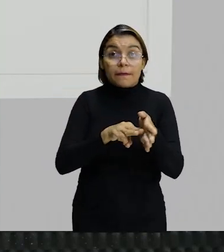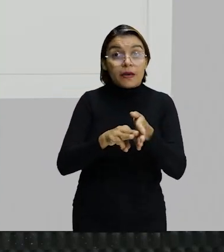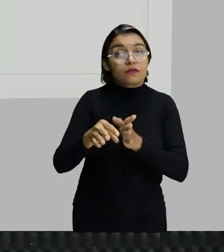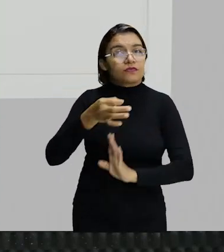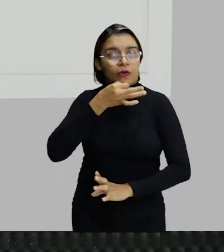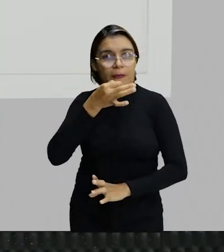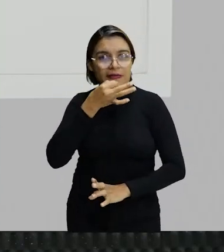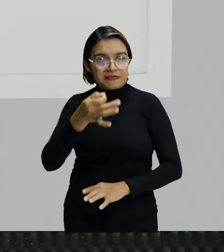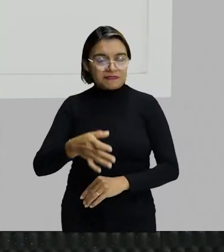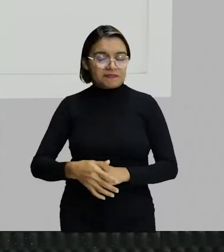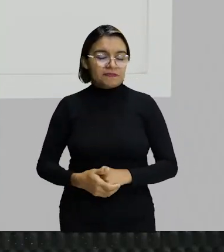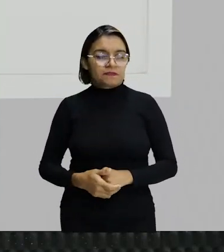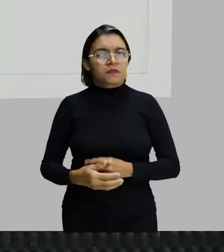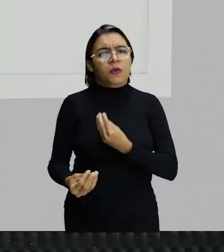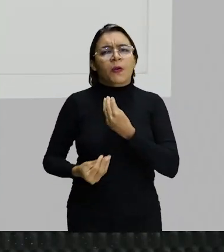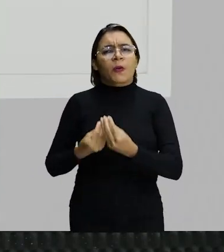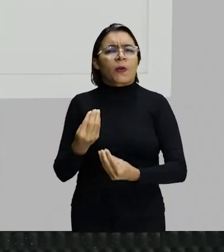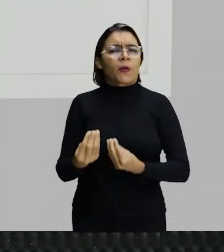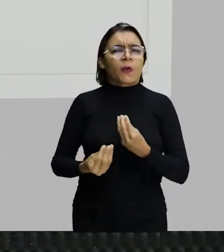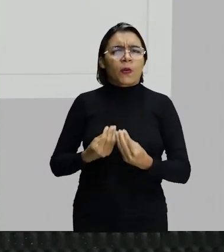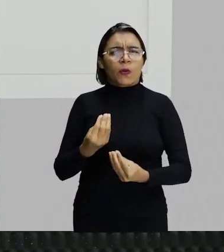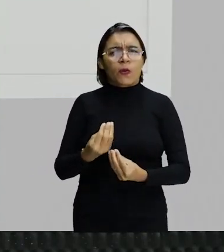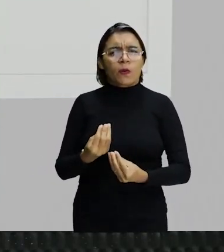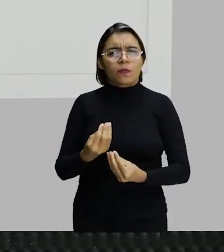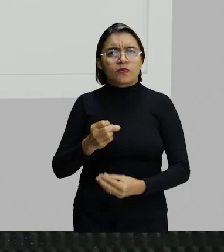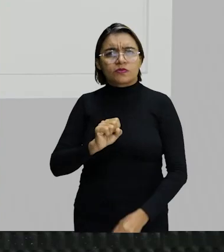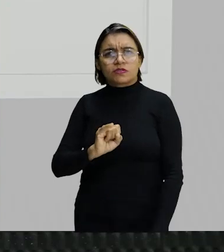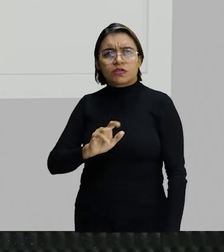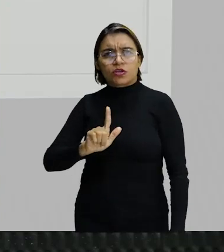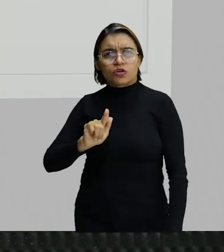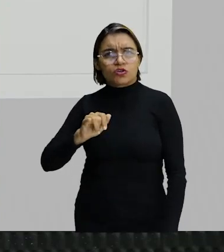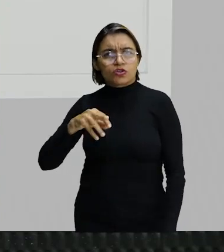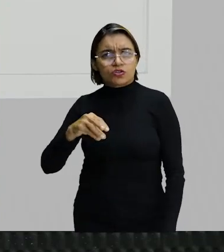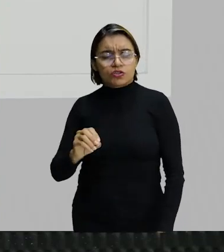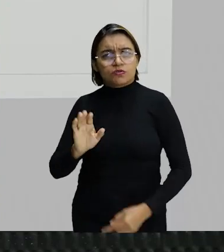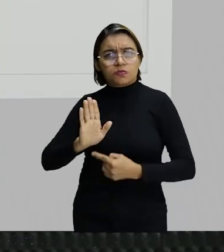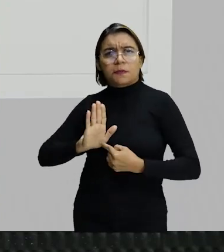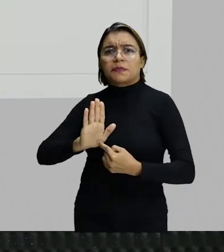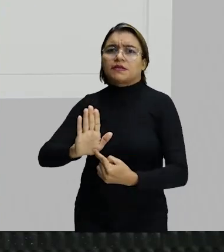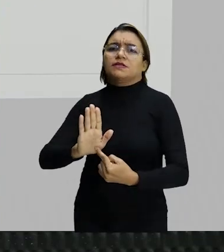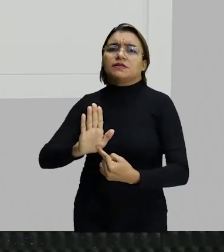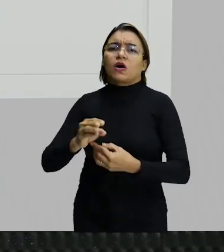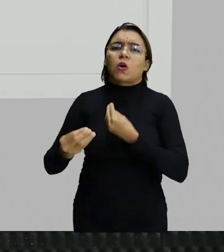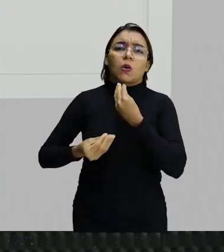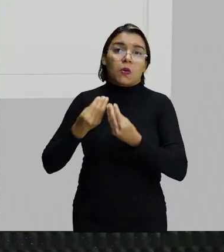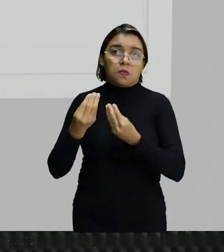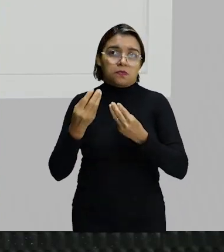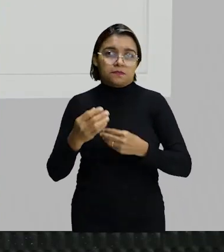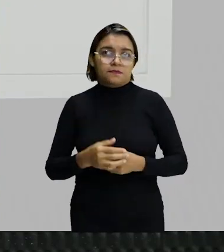argumentação. Como é que eu posso apresentar esse silogismo? Eu tenho o silogismo